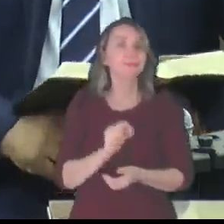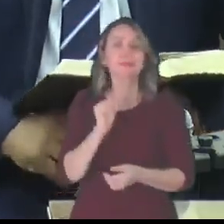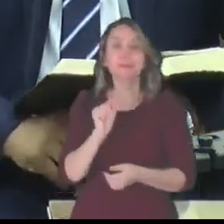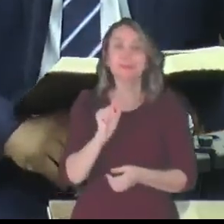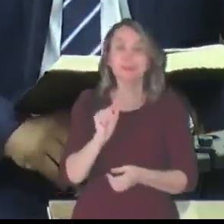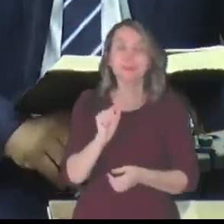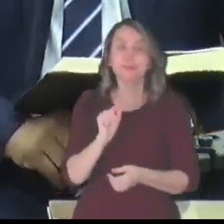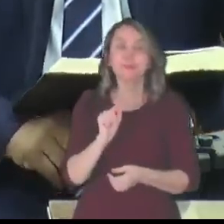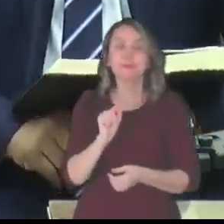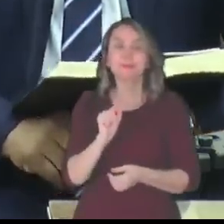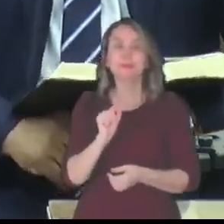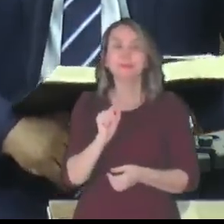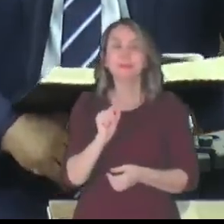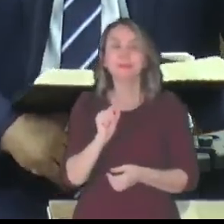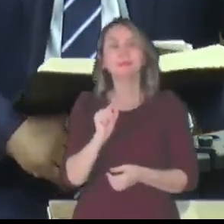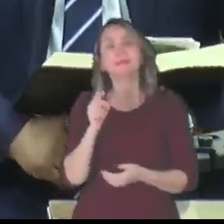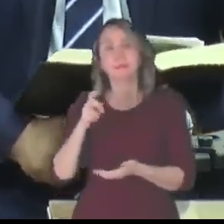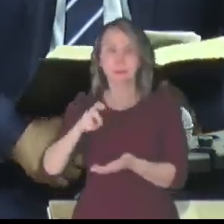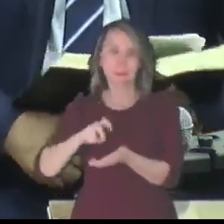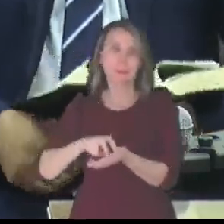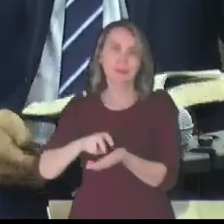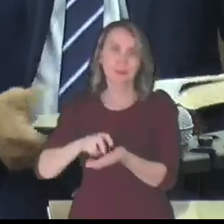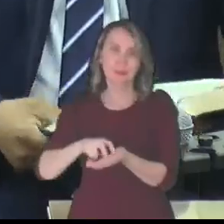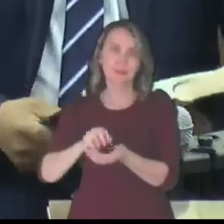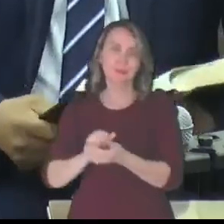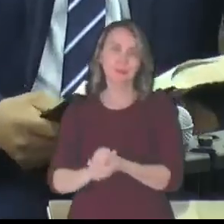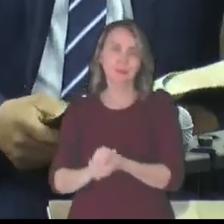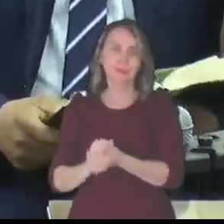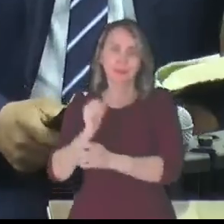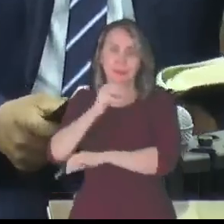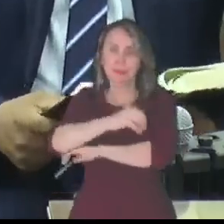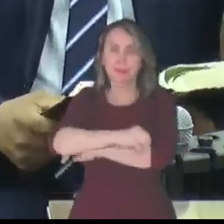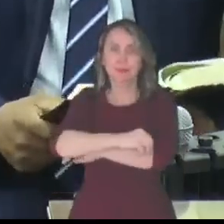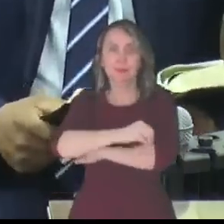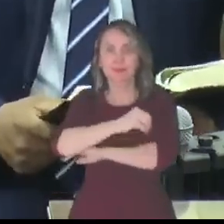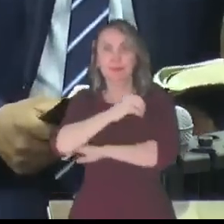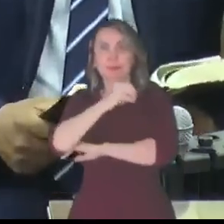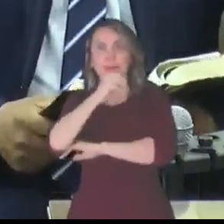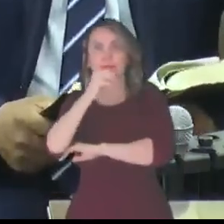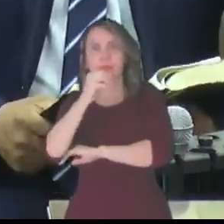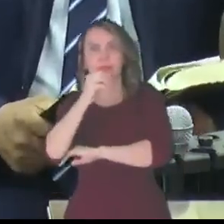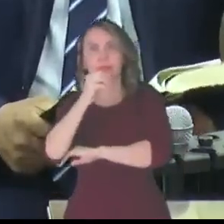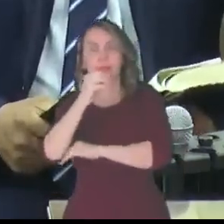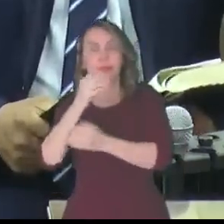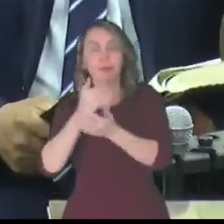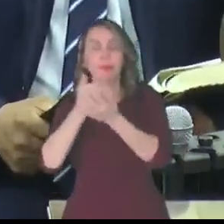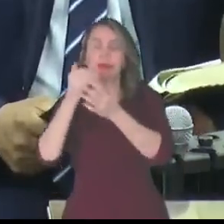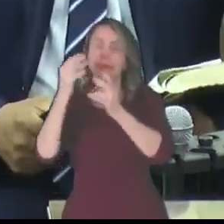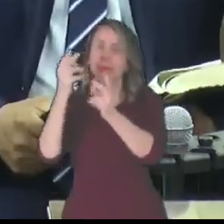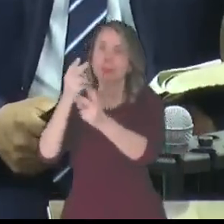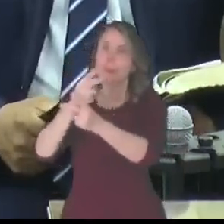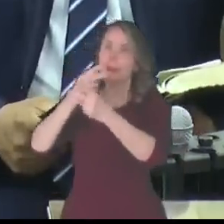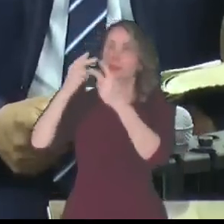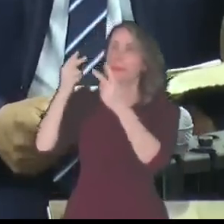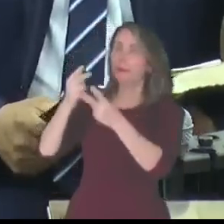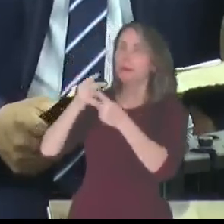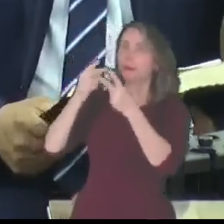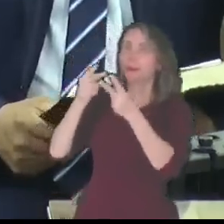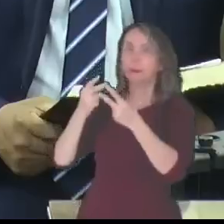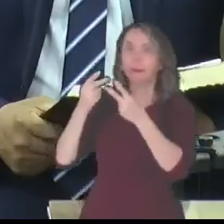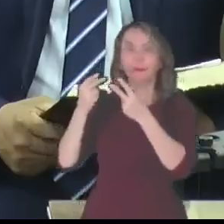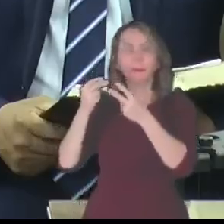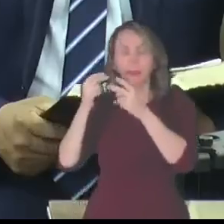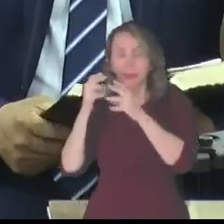é de tardezinha pela manhã pela manhã antes que sofrem as brisas do amanhecer e fujam